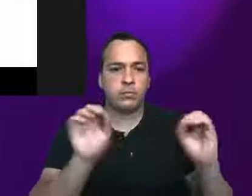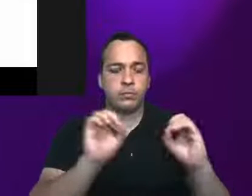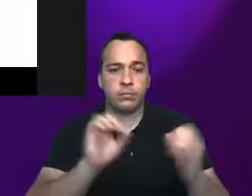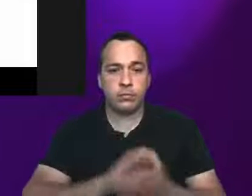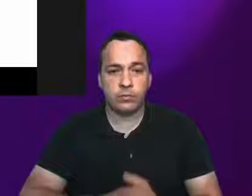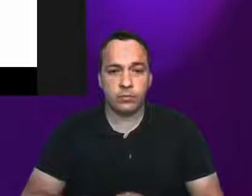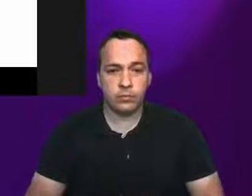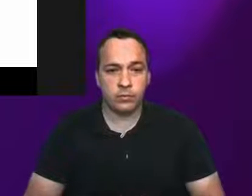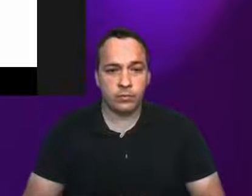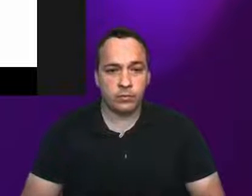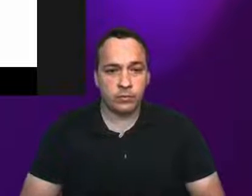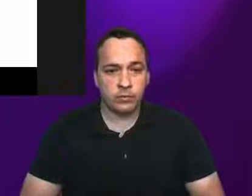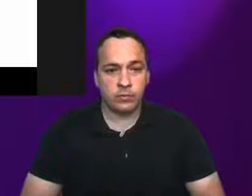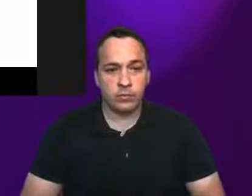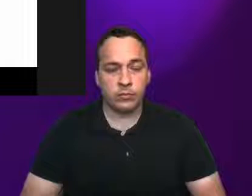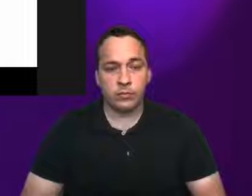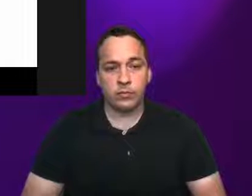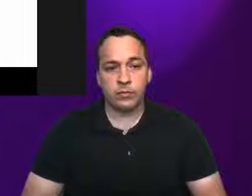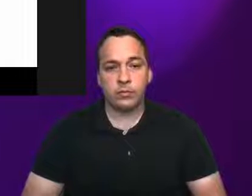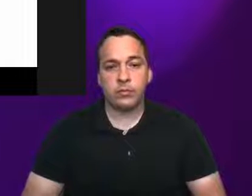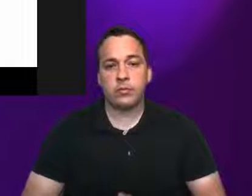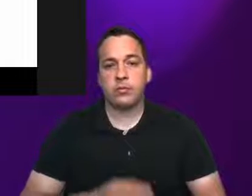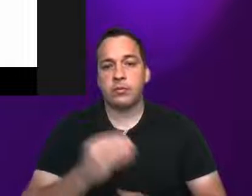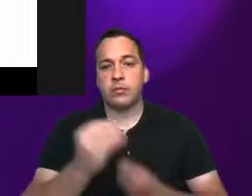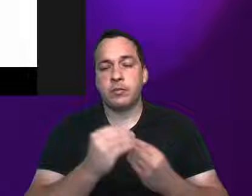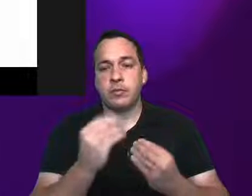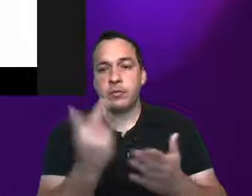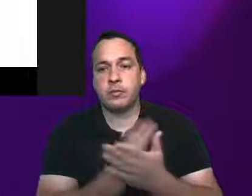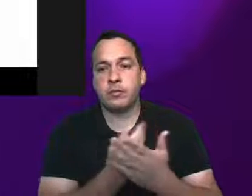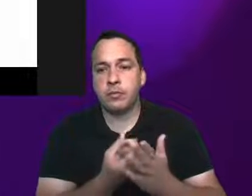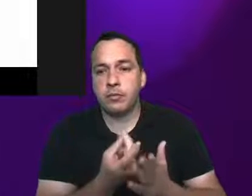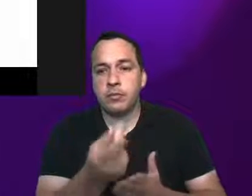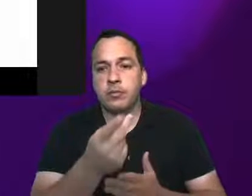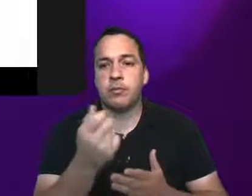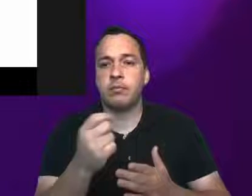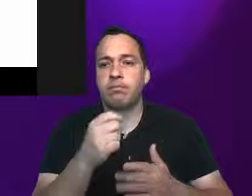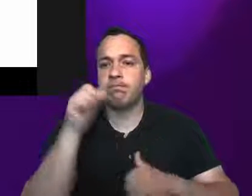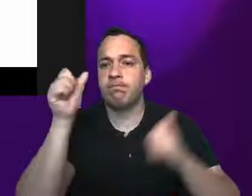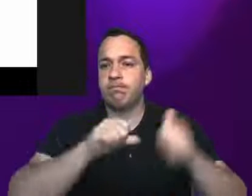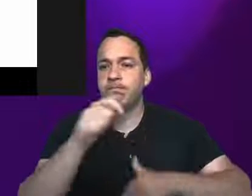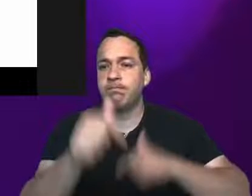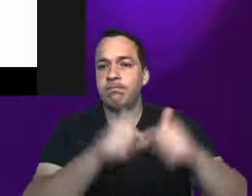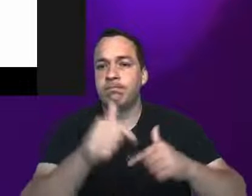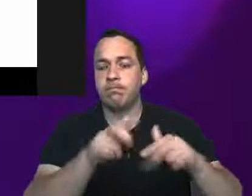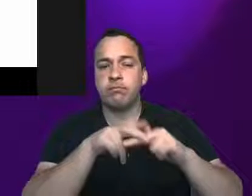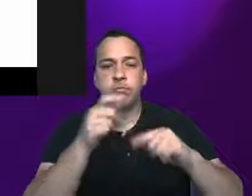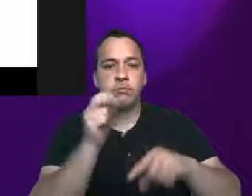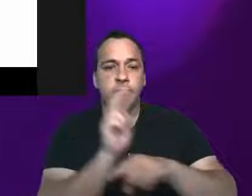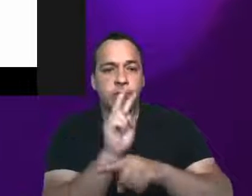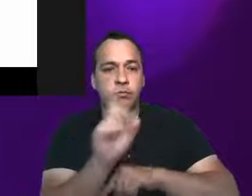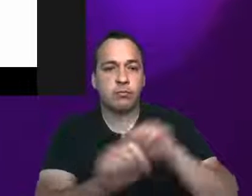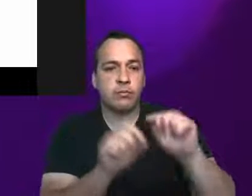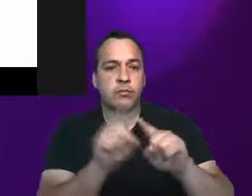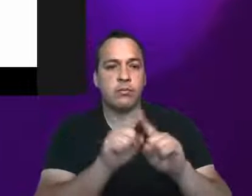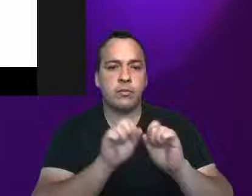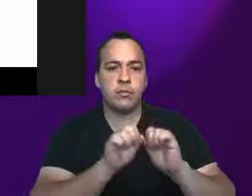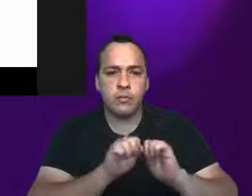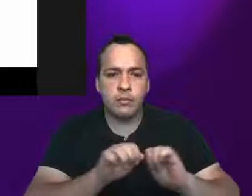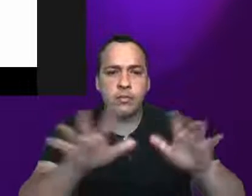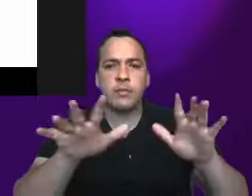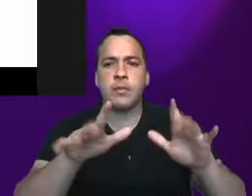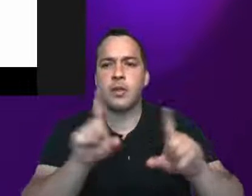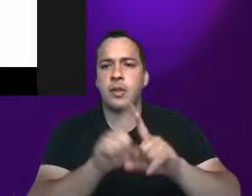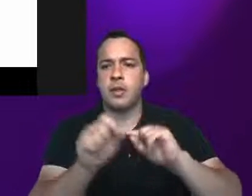a aplicação de forma contínua é mais laboriosa porque você precisa de dedicar uma bomba de infusão contínua